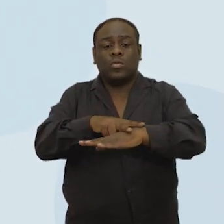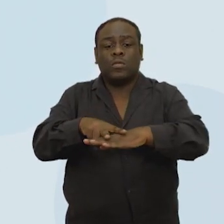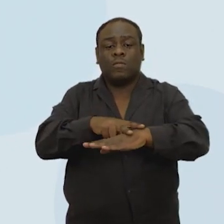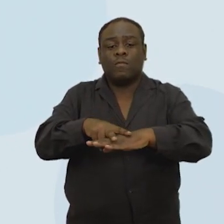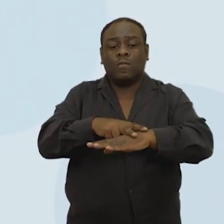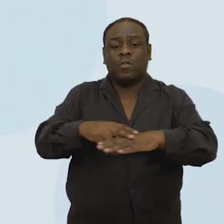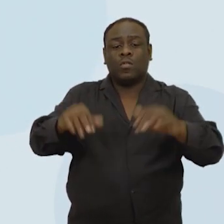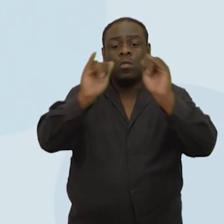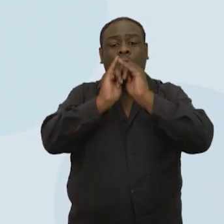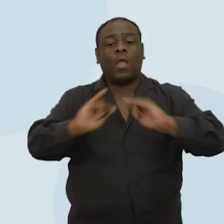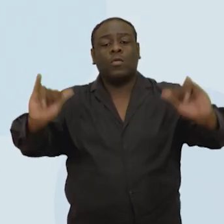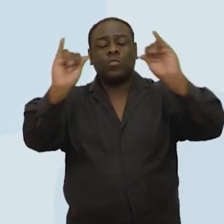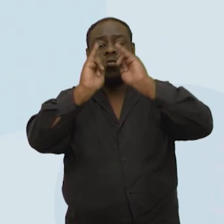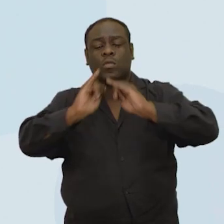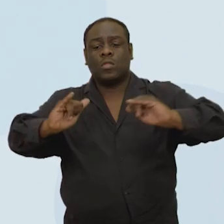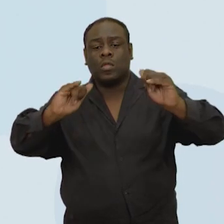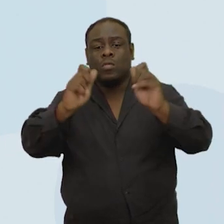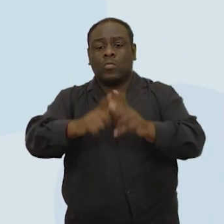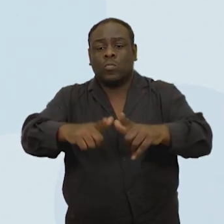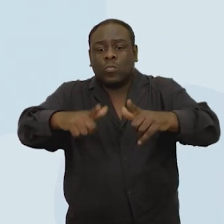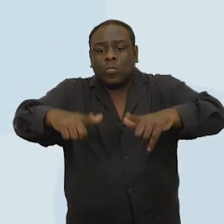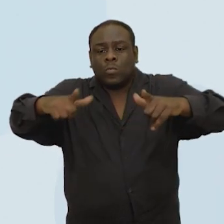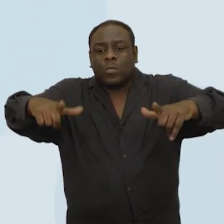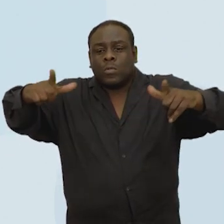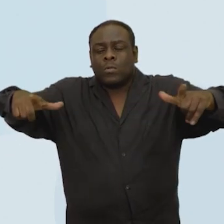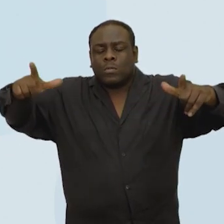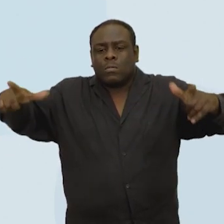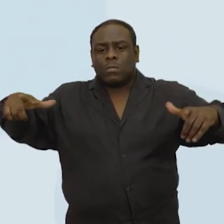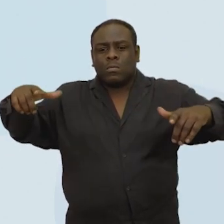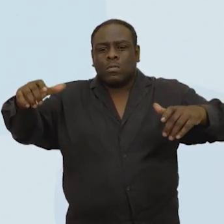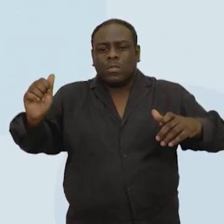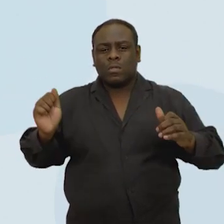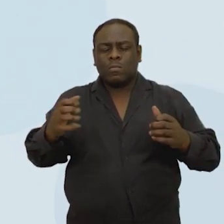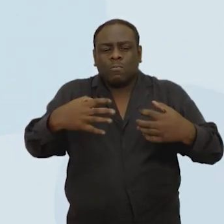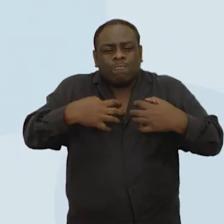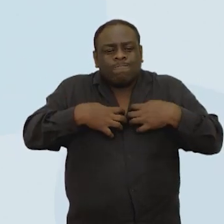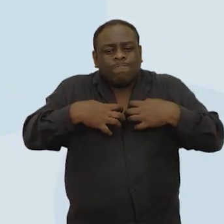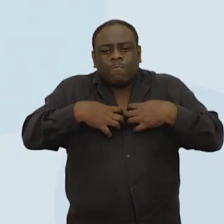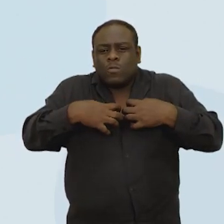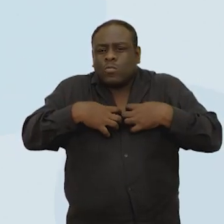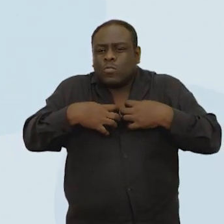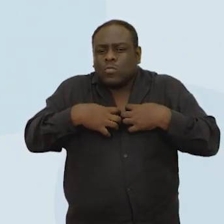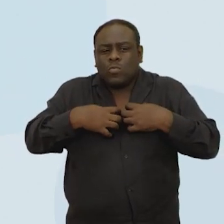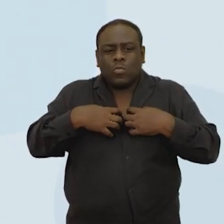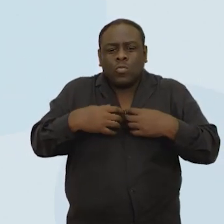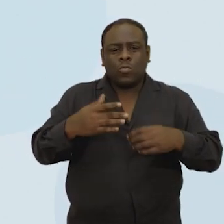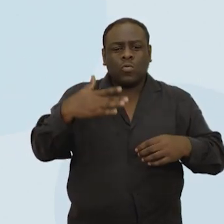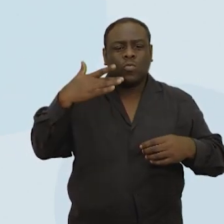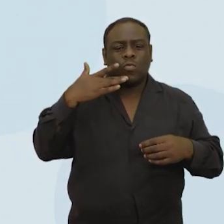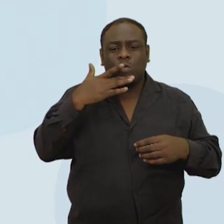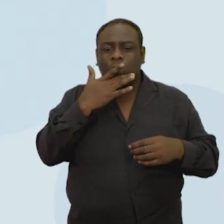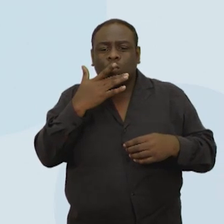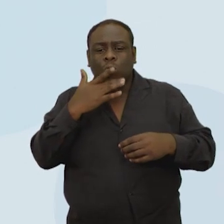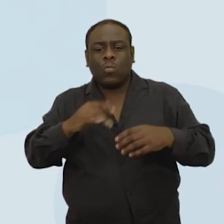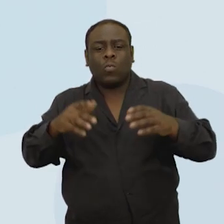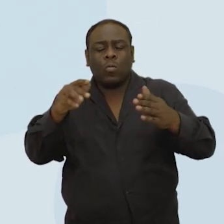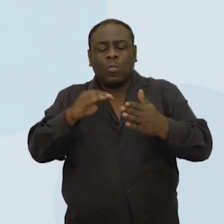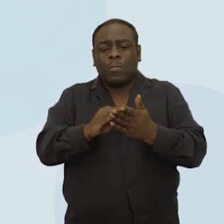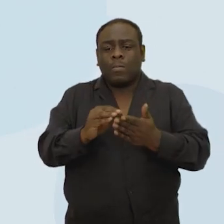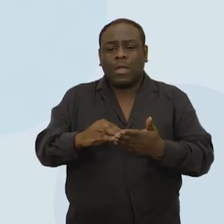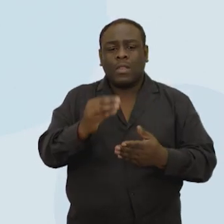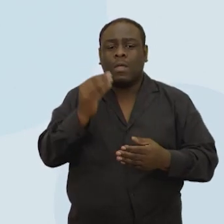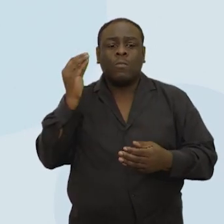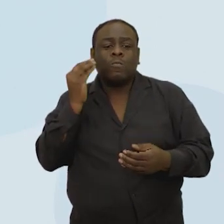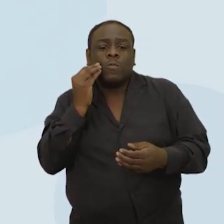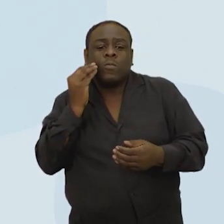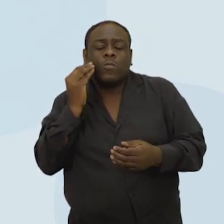expansão no âmbito da sensibilidade, onde é possível sentir um cheiro e, ao mesmo tempo, provar a doçura da música, ou ainda ver uma cor em